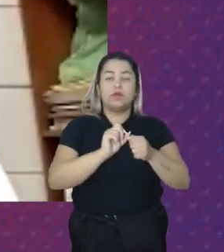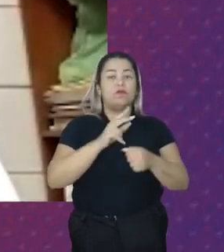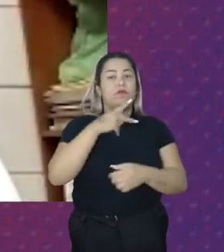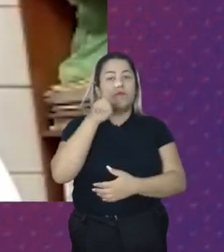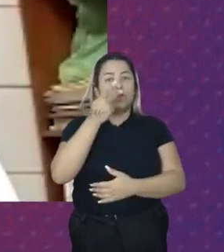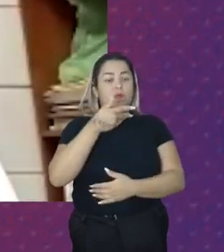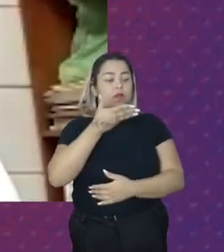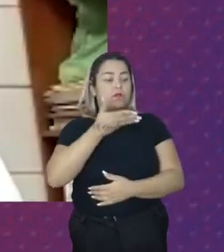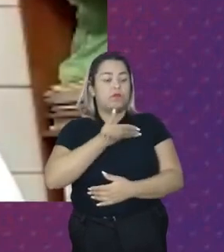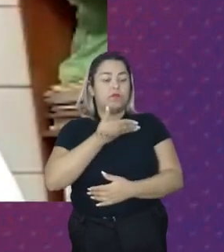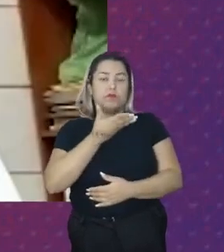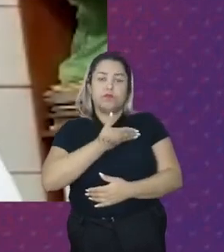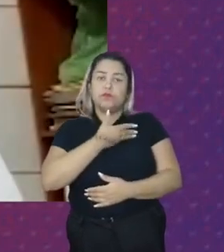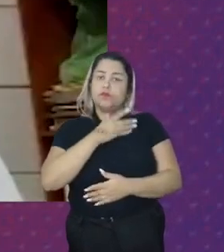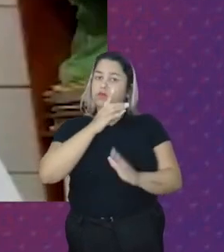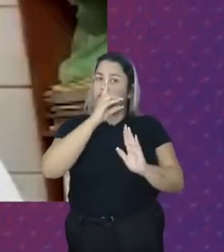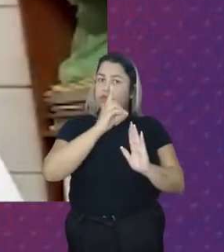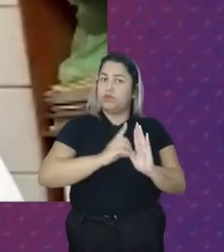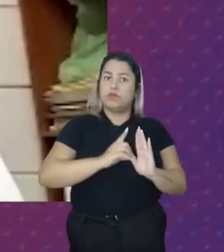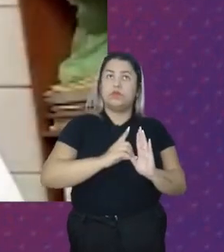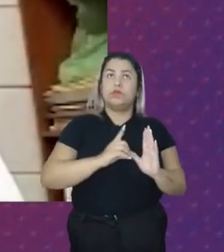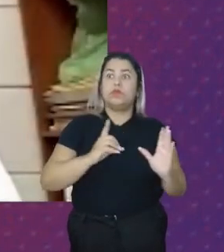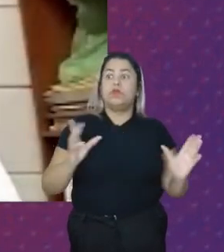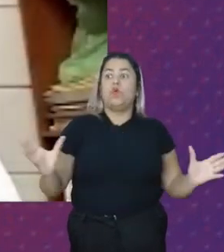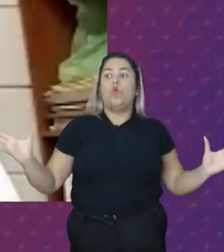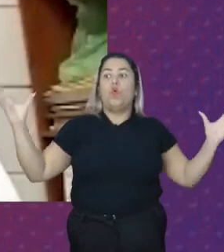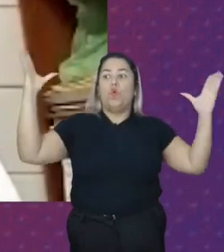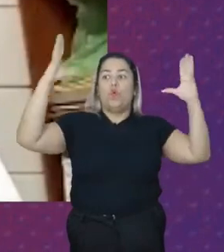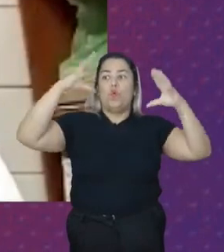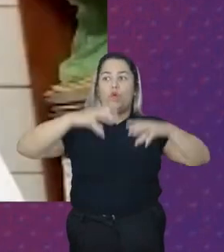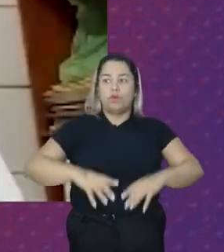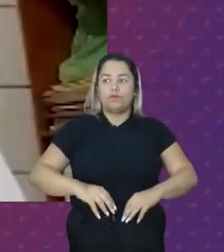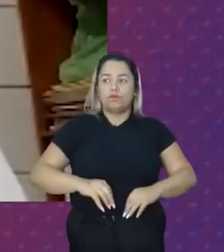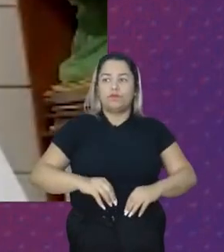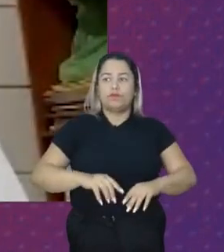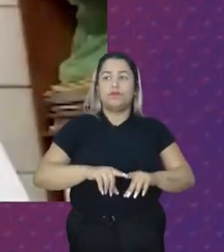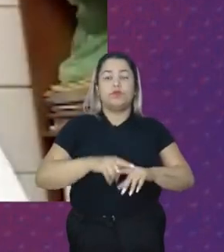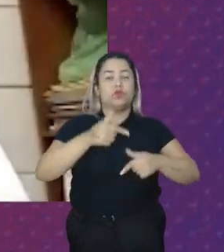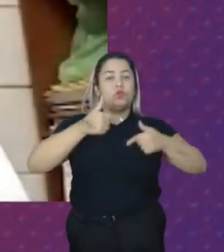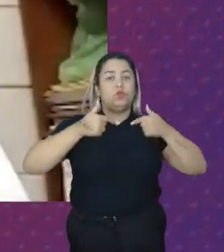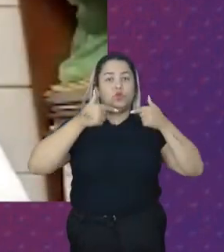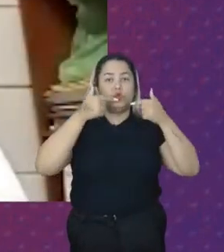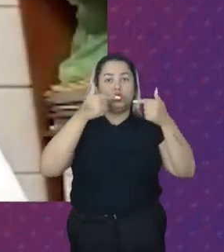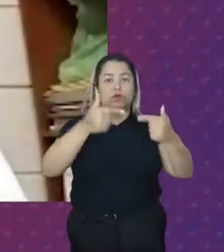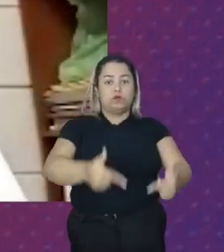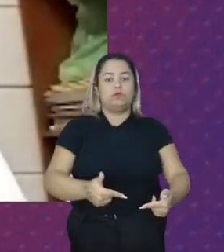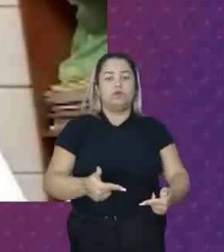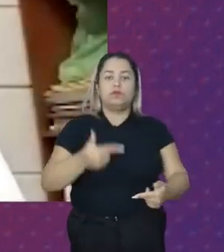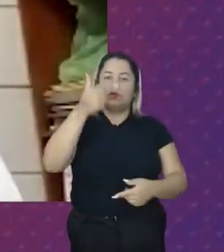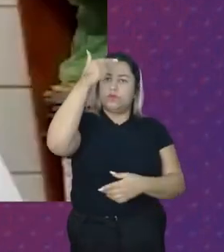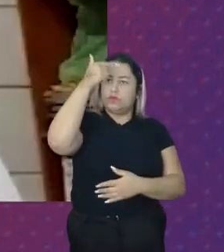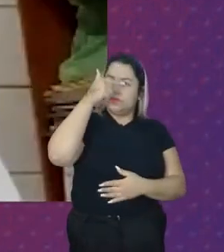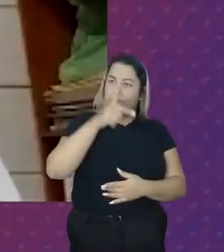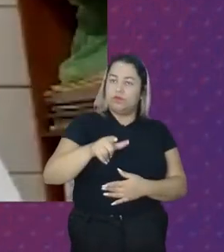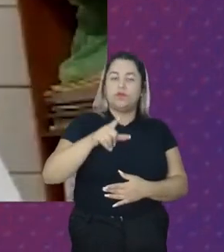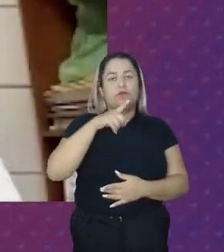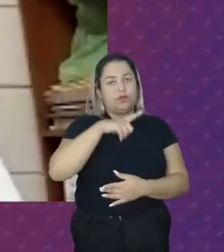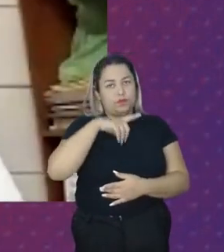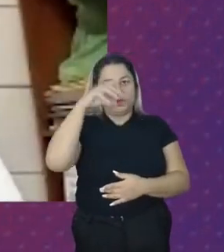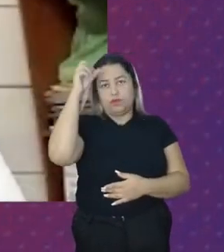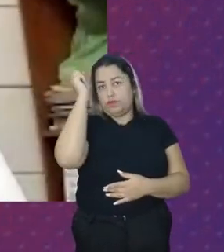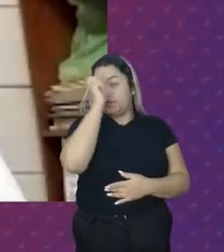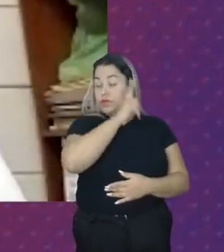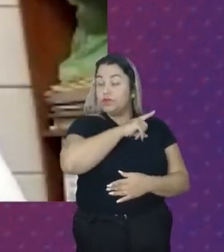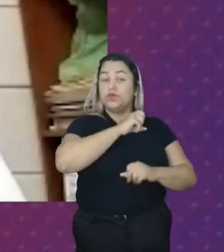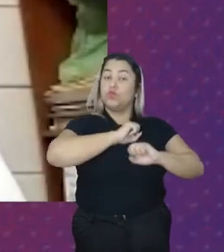companheiras É que direito Não cai do céu Direito A gente tem que lutar Para conquistar E a gente tem Uma dificuldade Muito grande